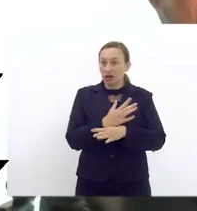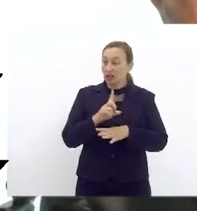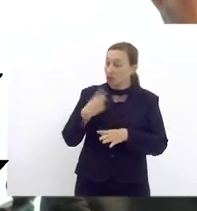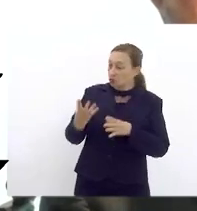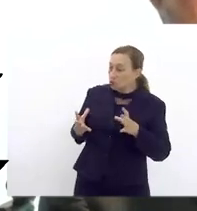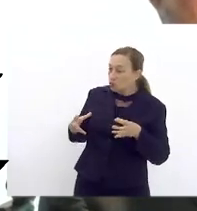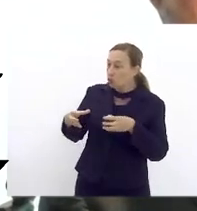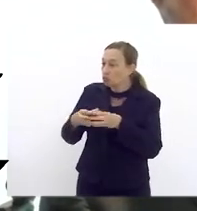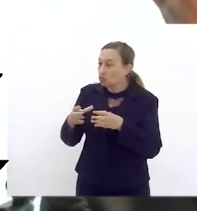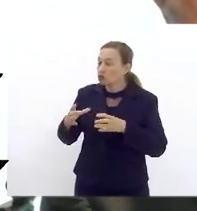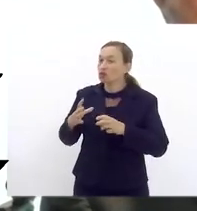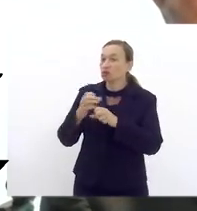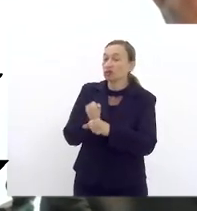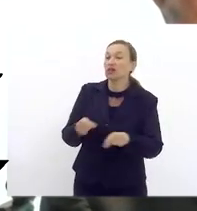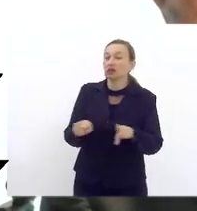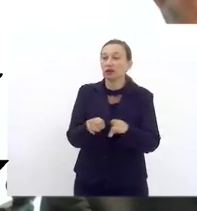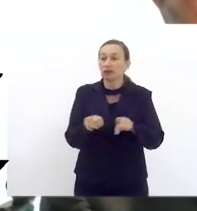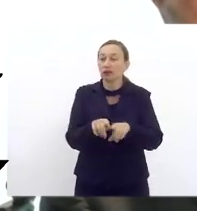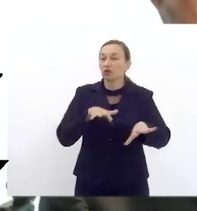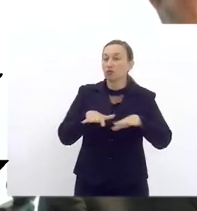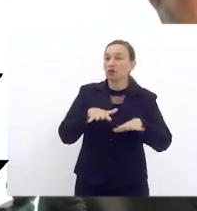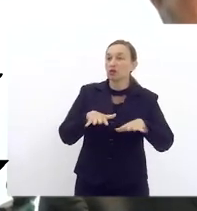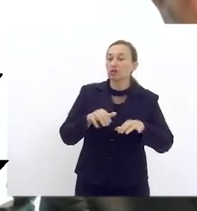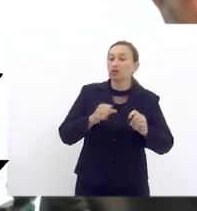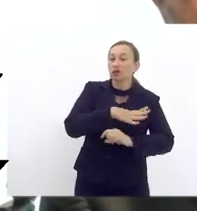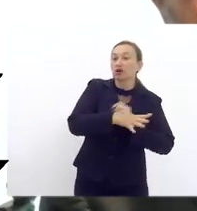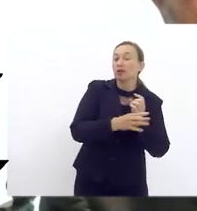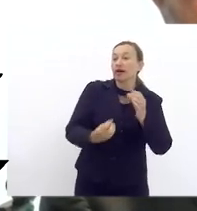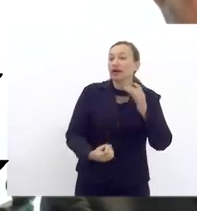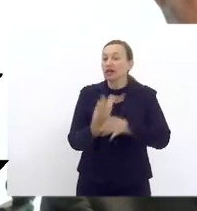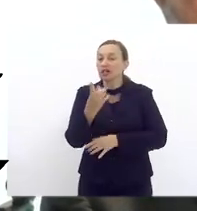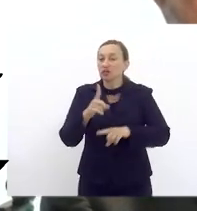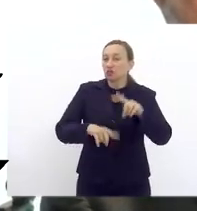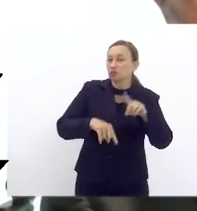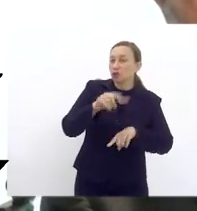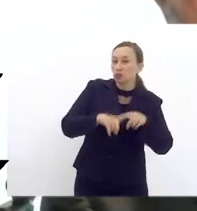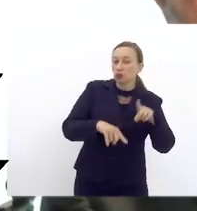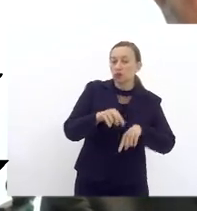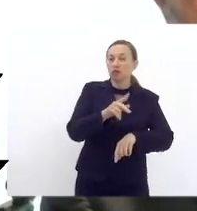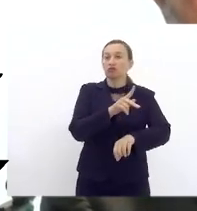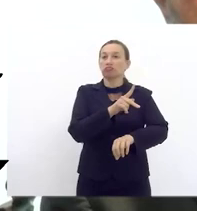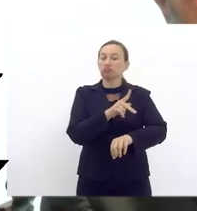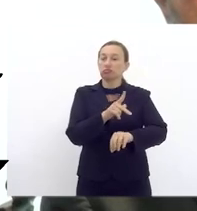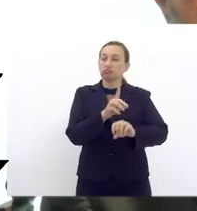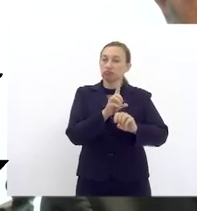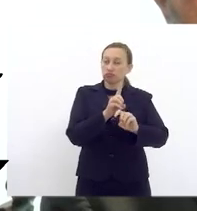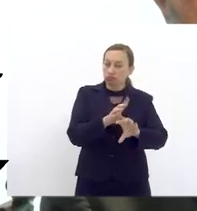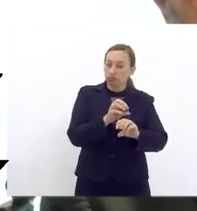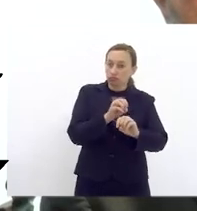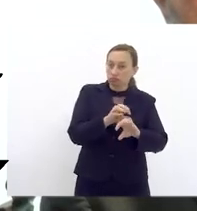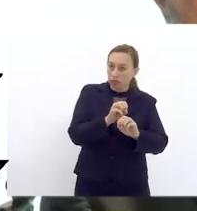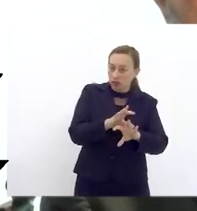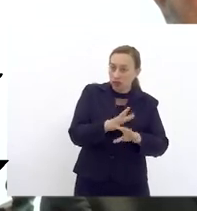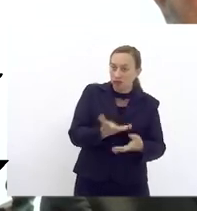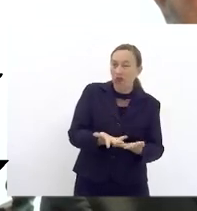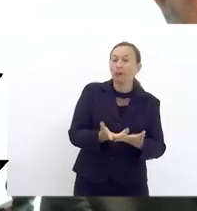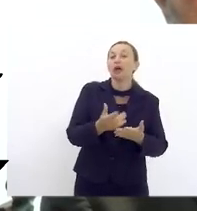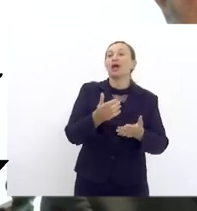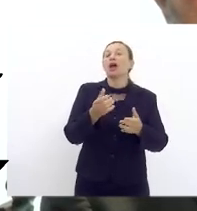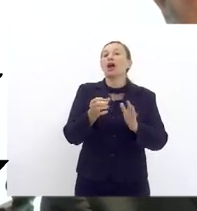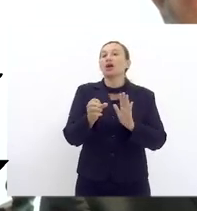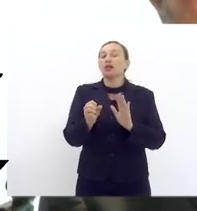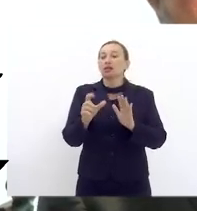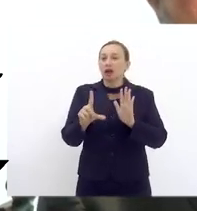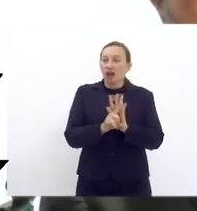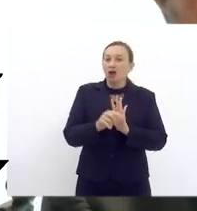somaria também com os movimentos sociais para a construção de materiais didáticos para implementação da lei 11.645 que